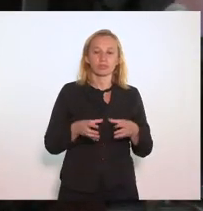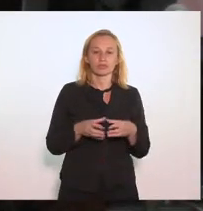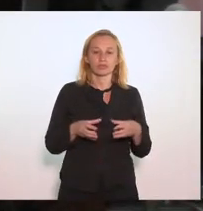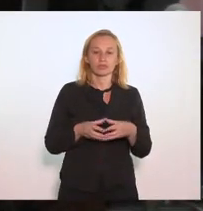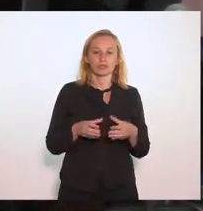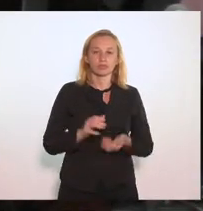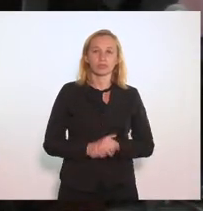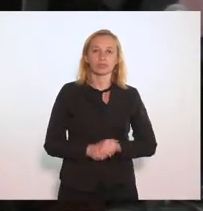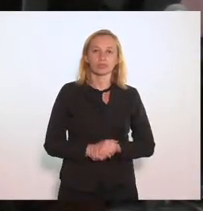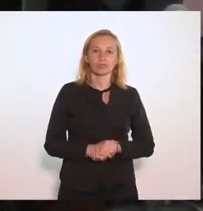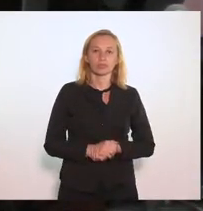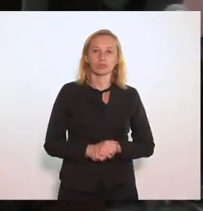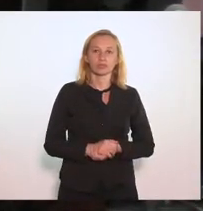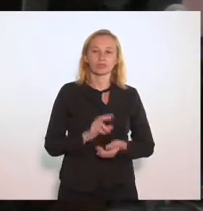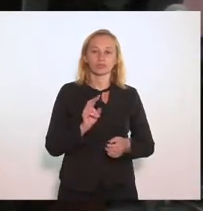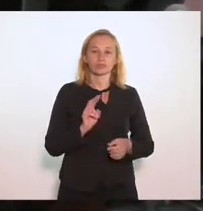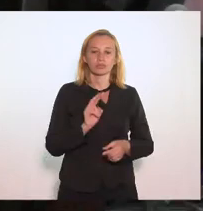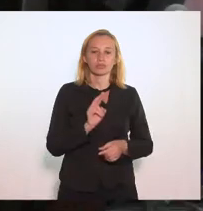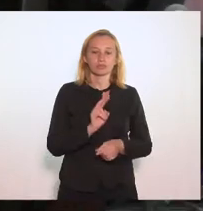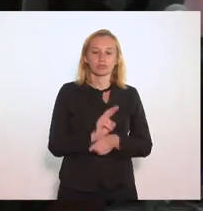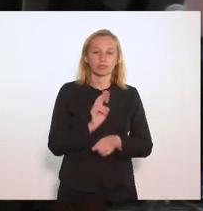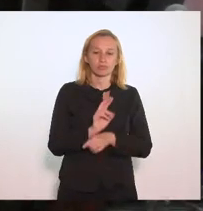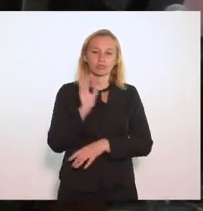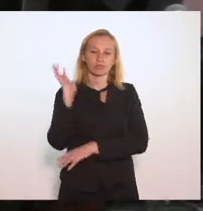de Defesa do Meio Ambiente